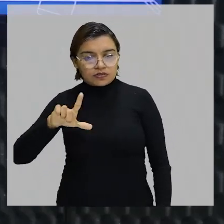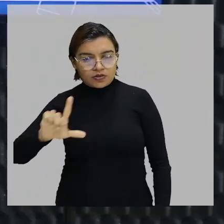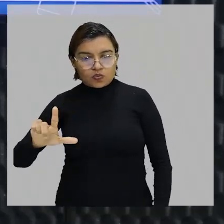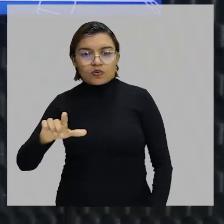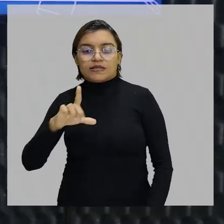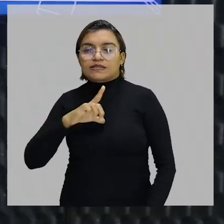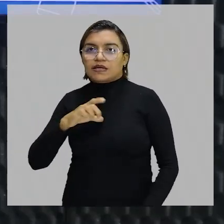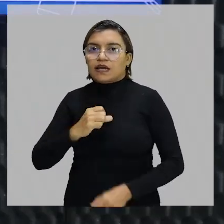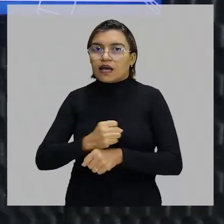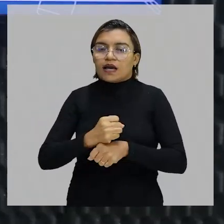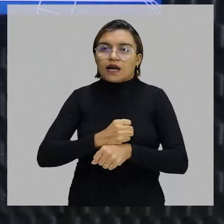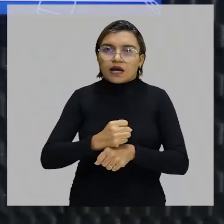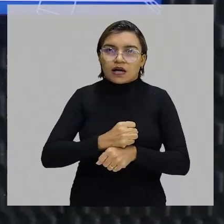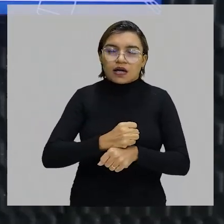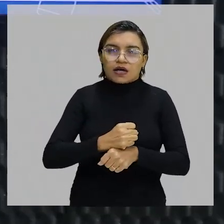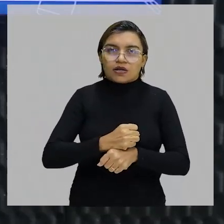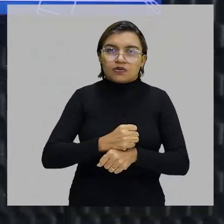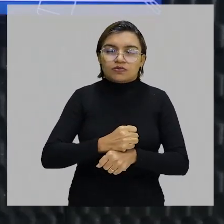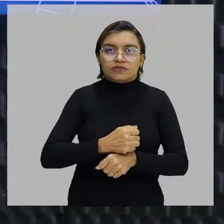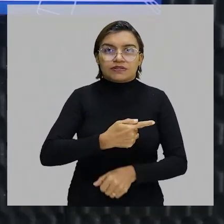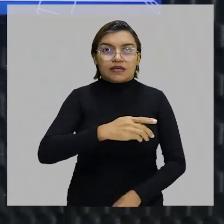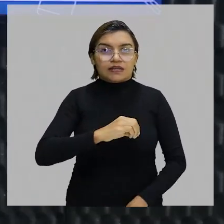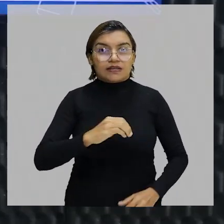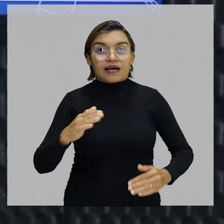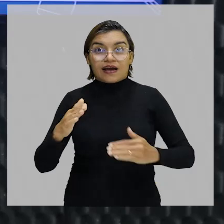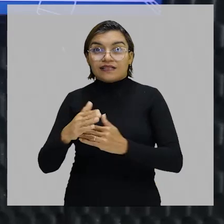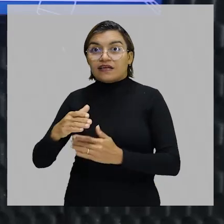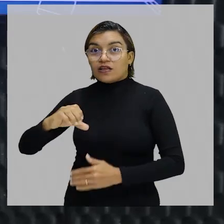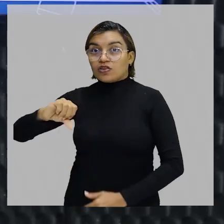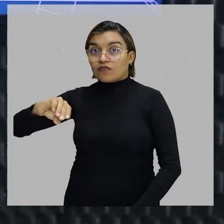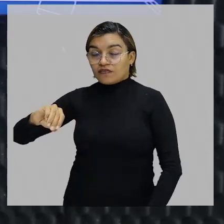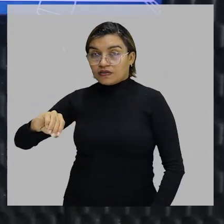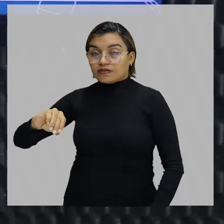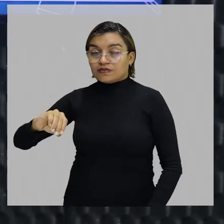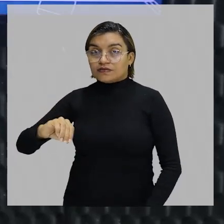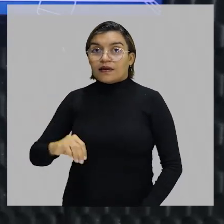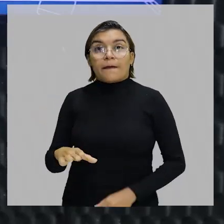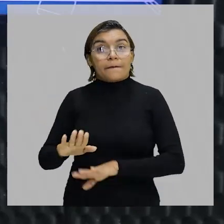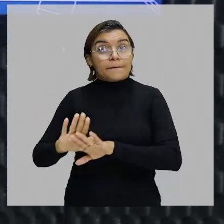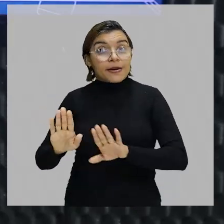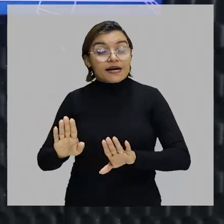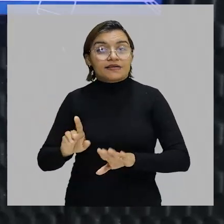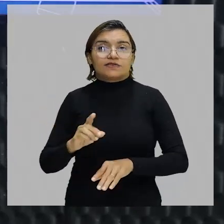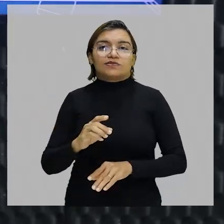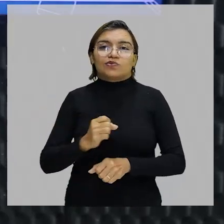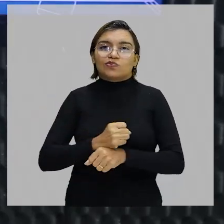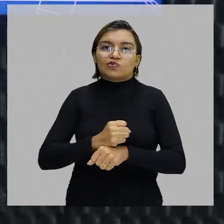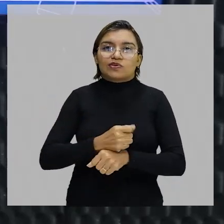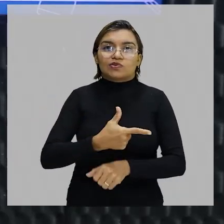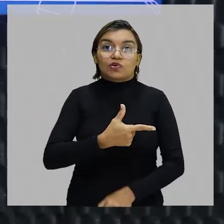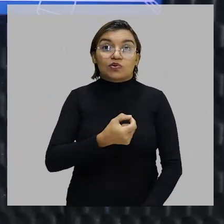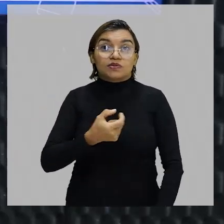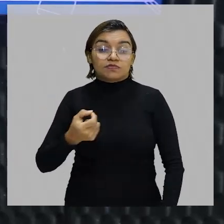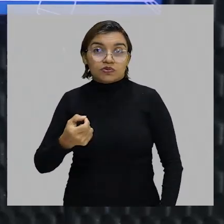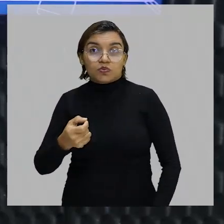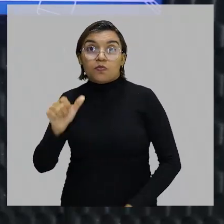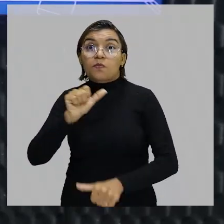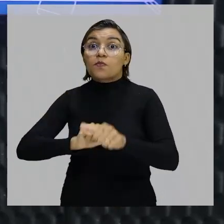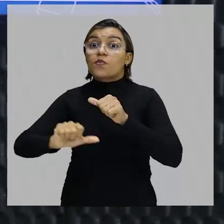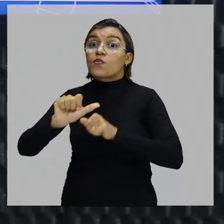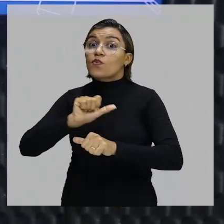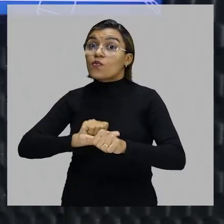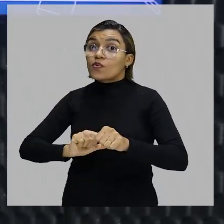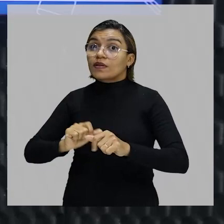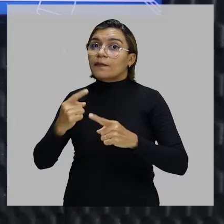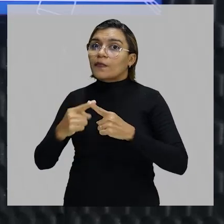70, 80 até os anos 90. Nos anos 2000, a TV aberta ela muda o conceito por causa da internet. São